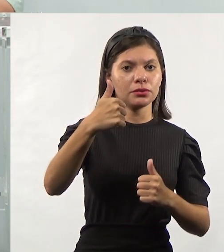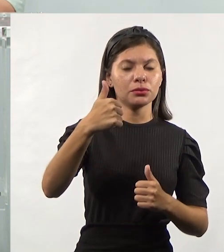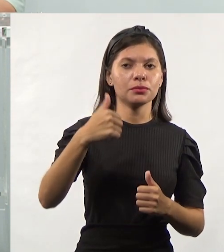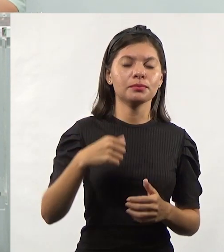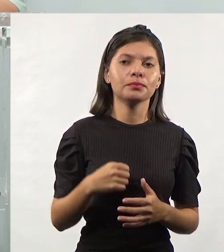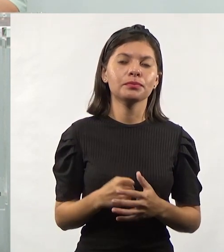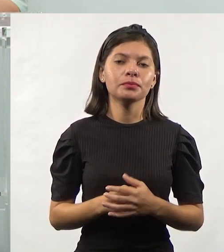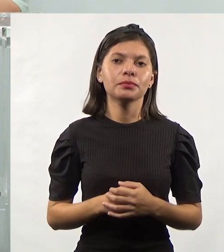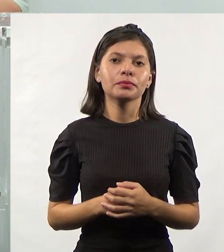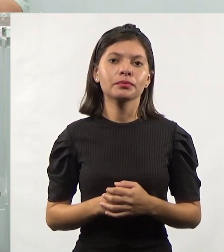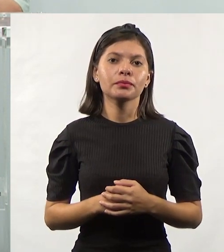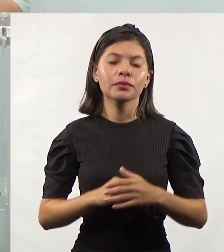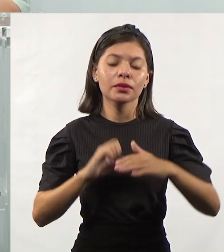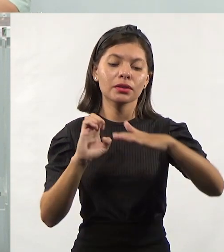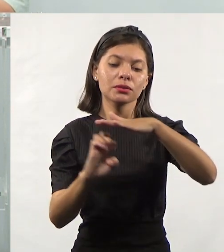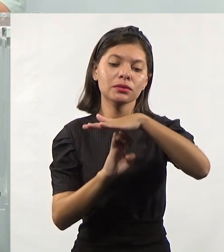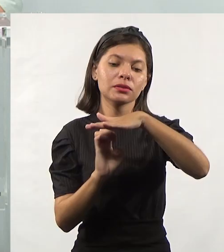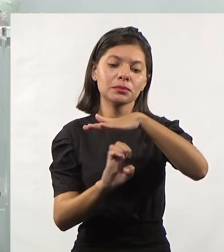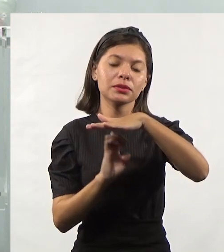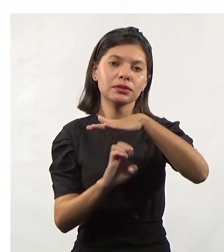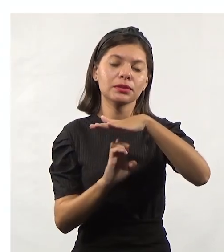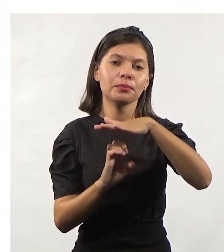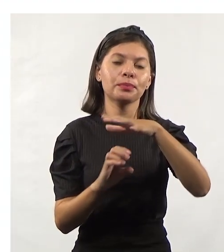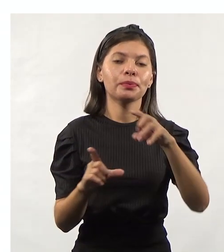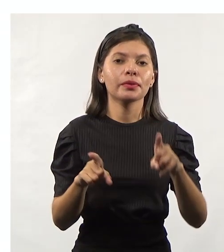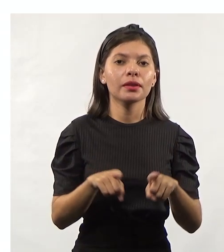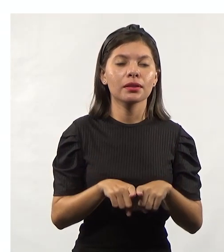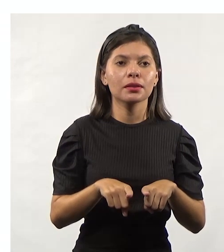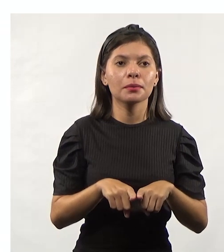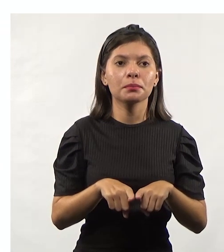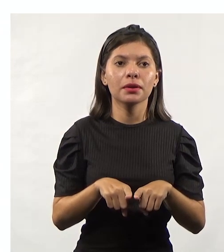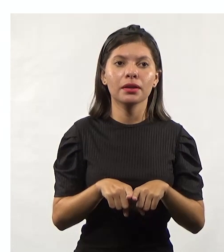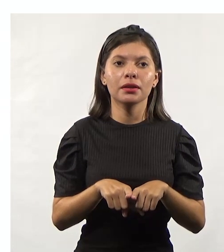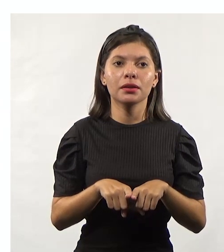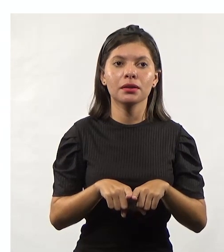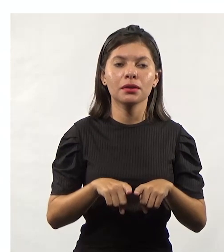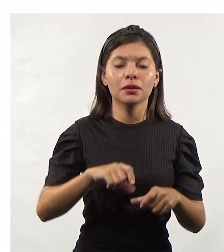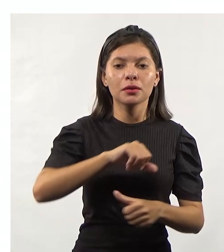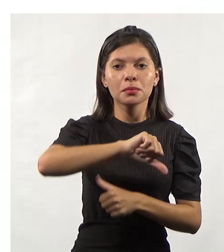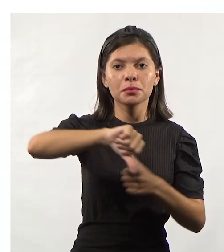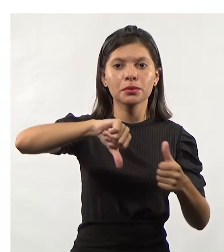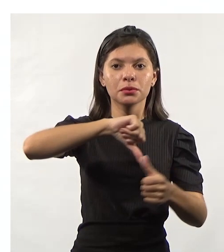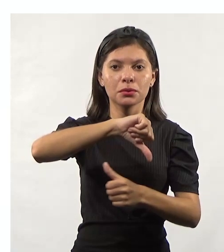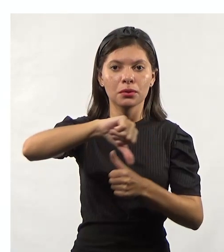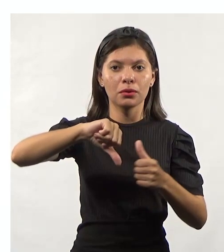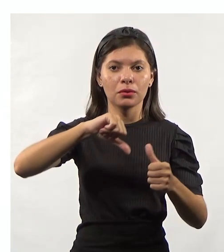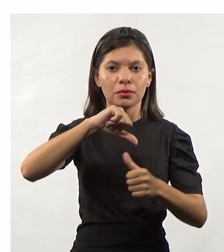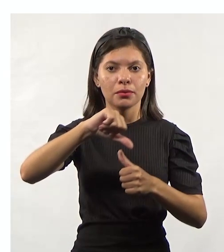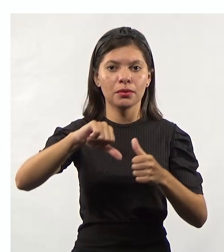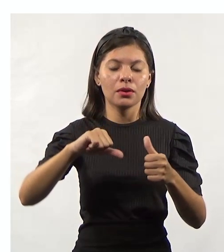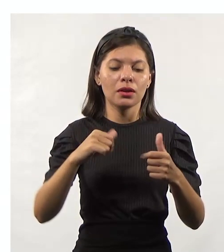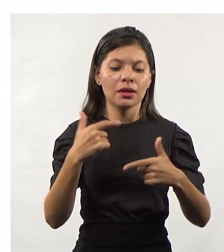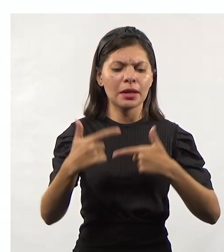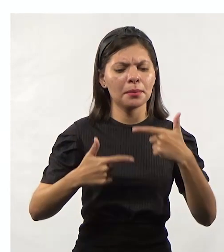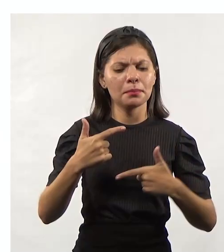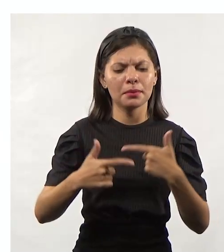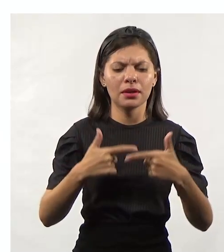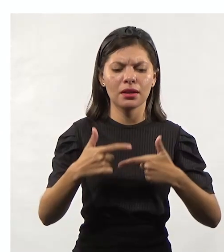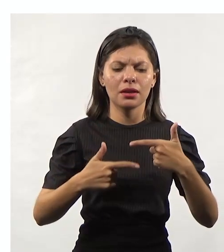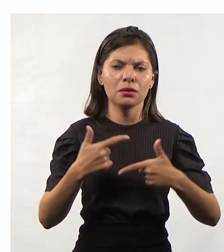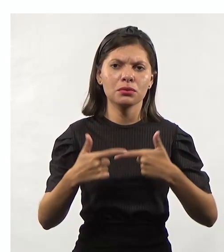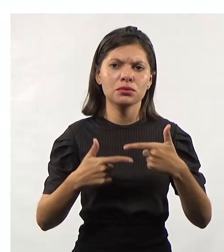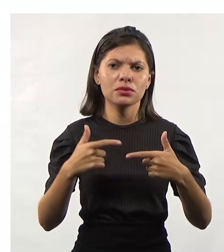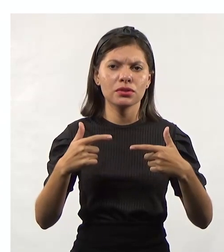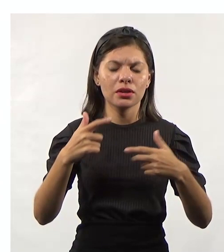das organizações que a gente participa. E outra coisa que mudou muito é novos formatos